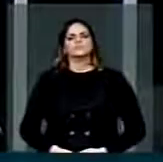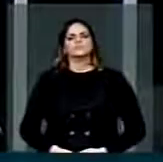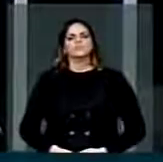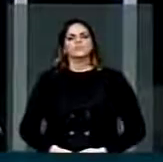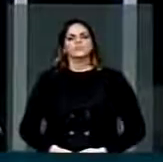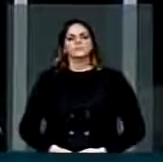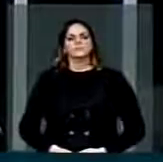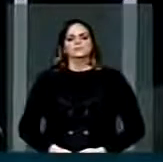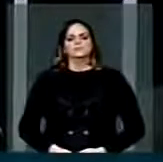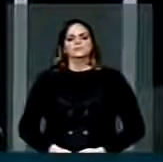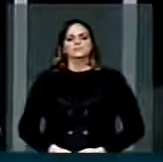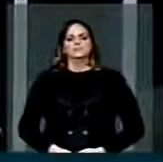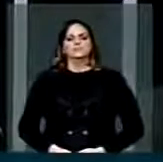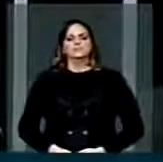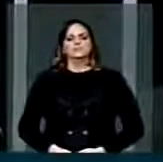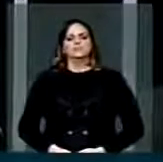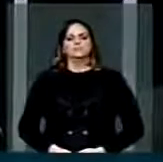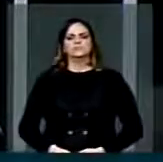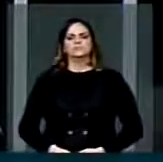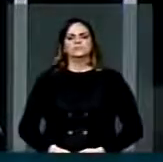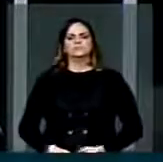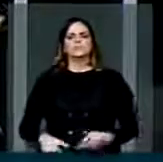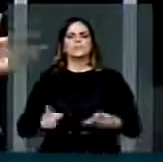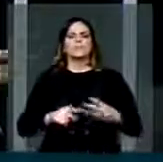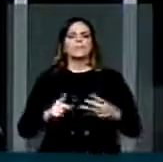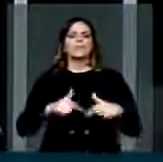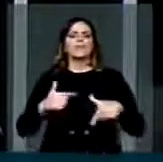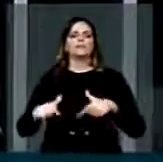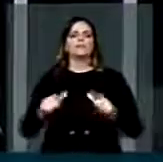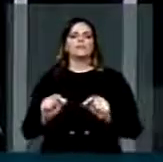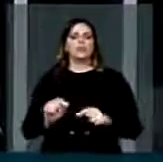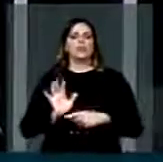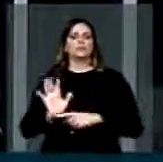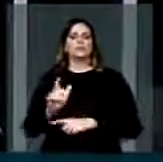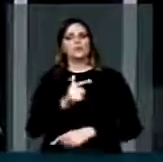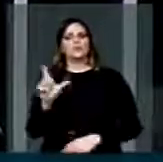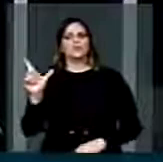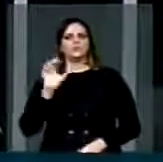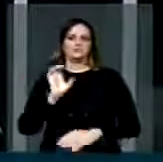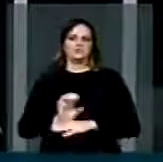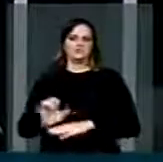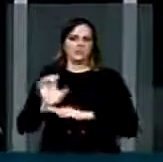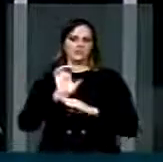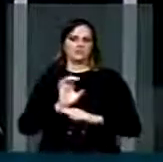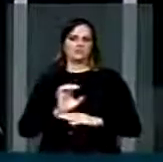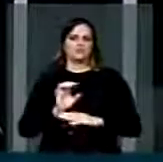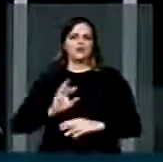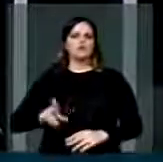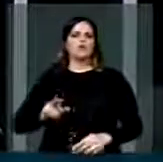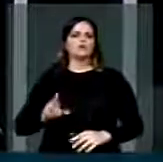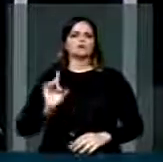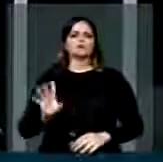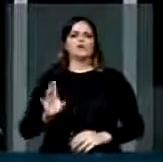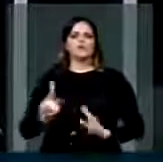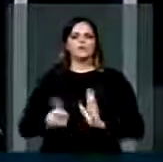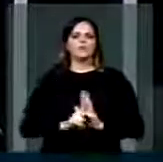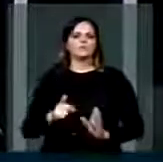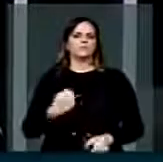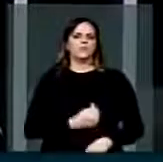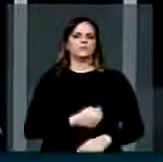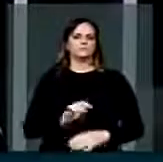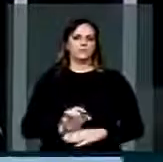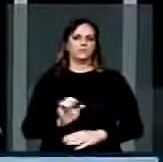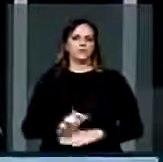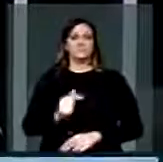diligências que nós fazemos aqui na Câmara para outros estados que não sejam só os estados de origem. E nesses